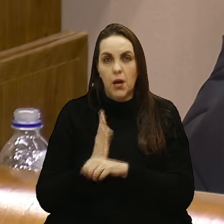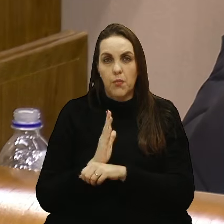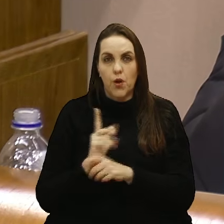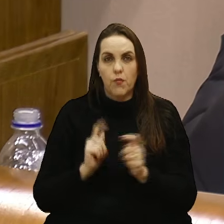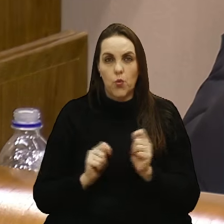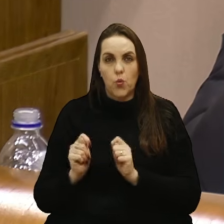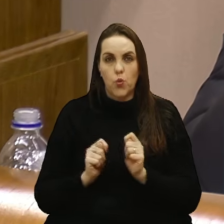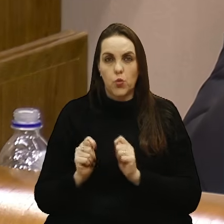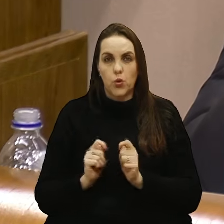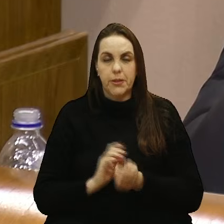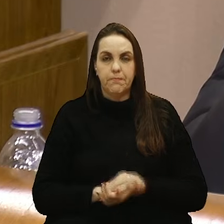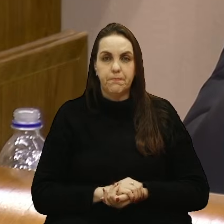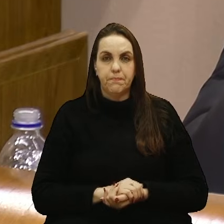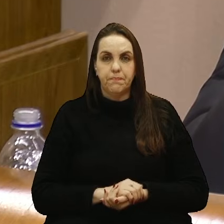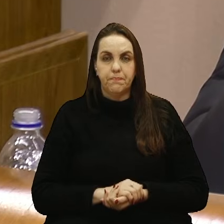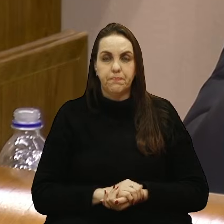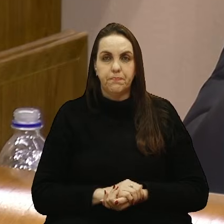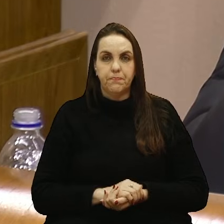controles.